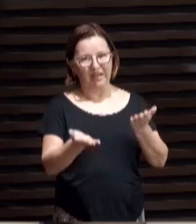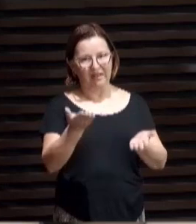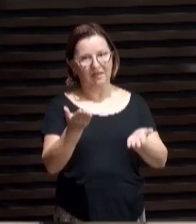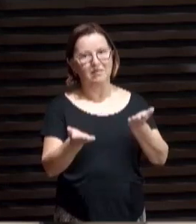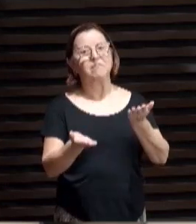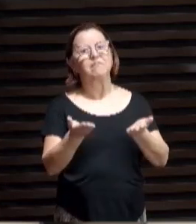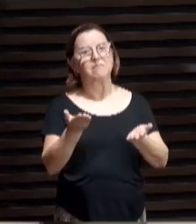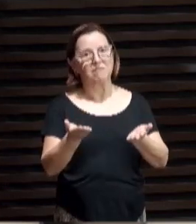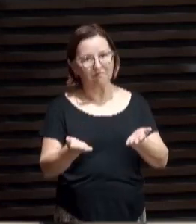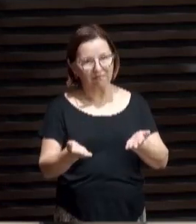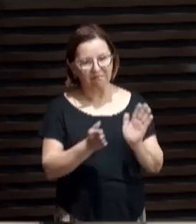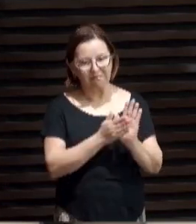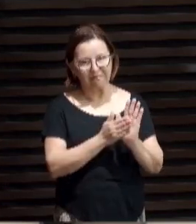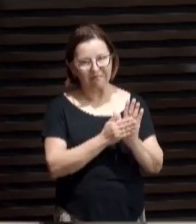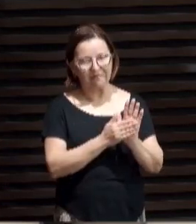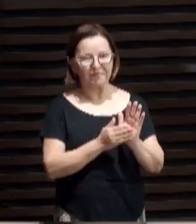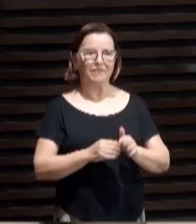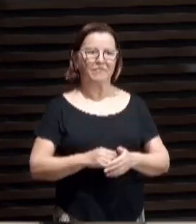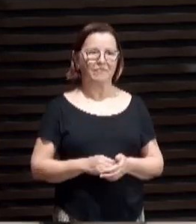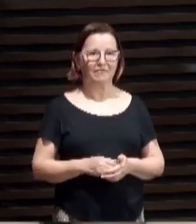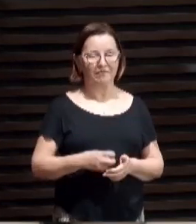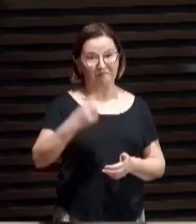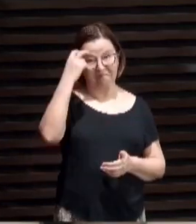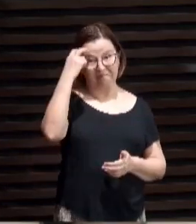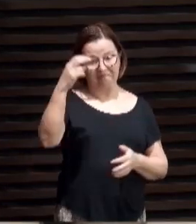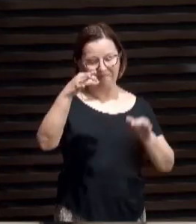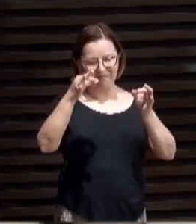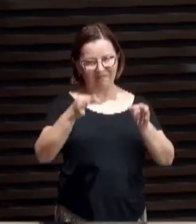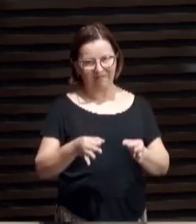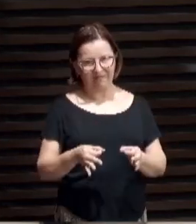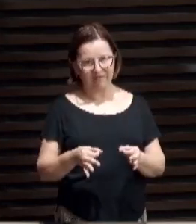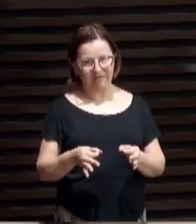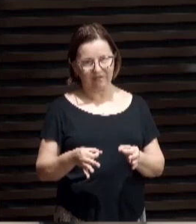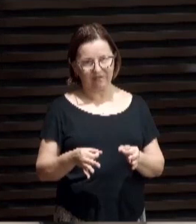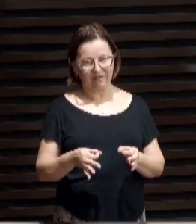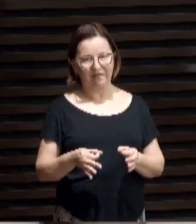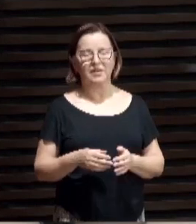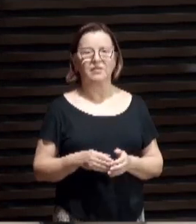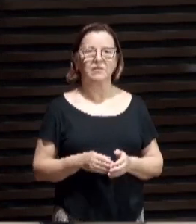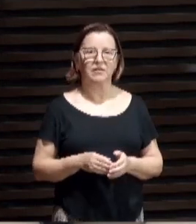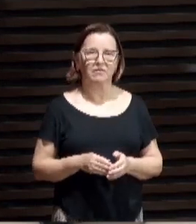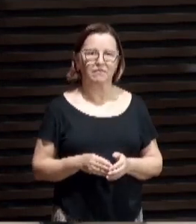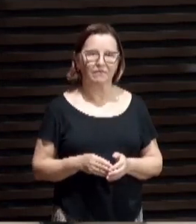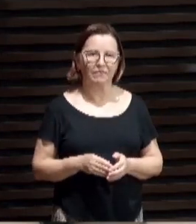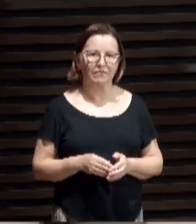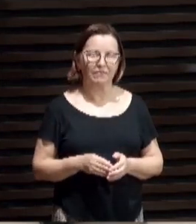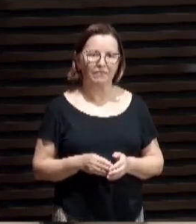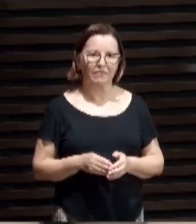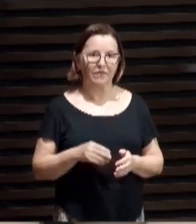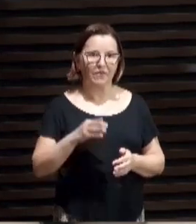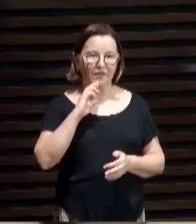Que equilíbrio, que sensatez, perfeito, lógica incontestável. O